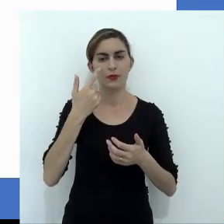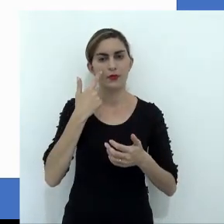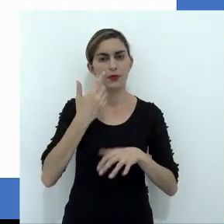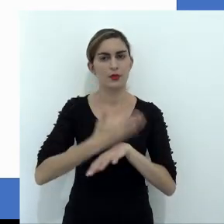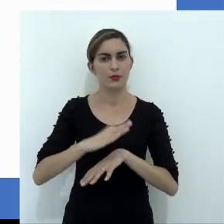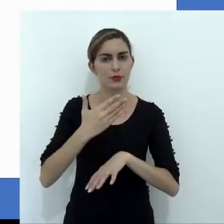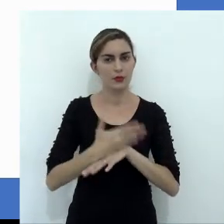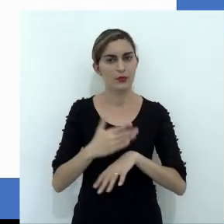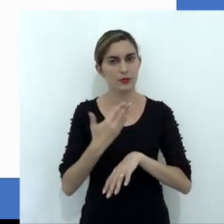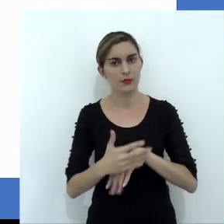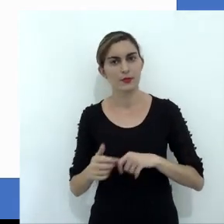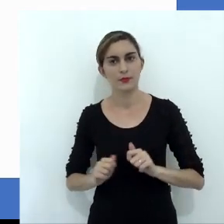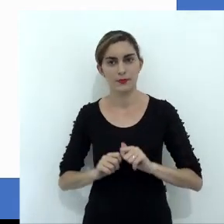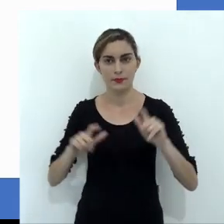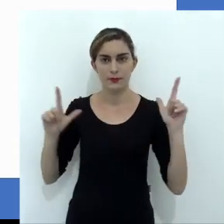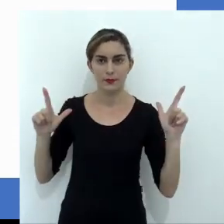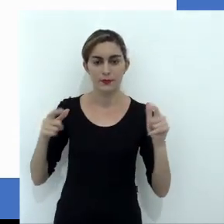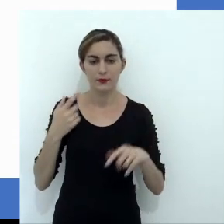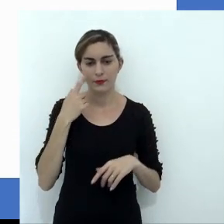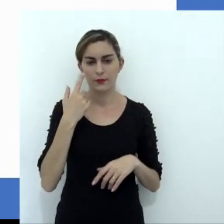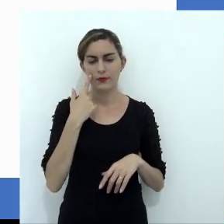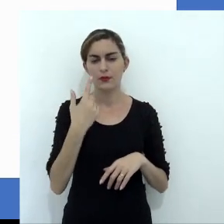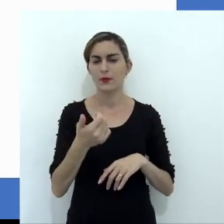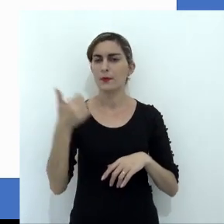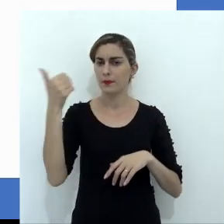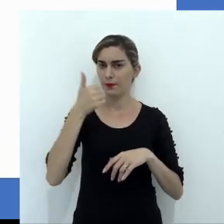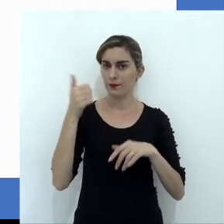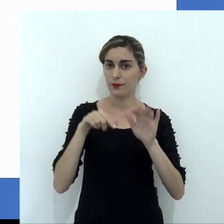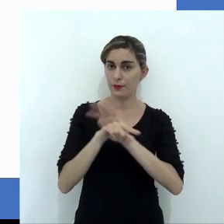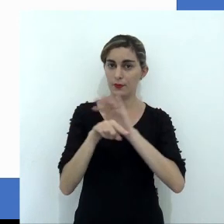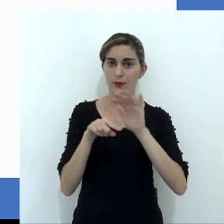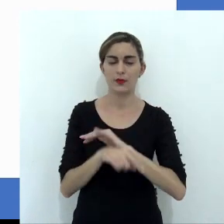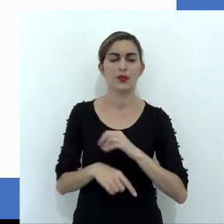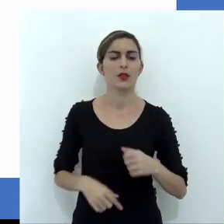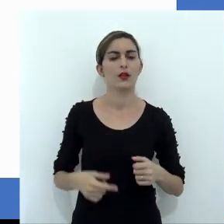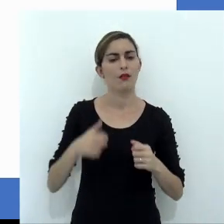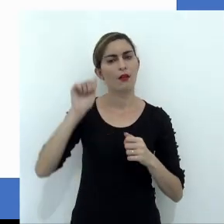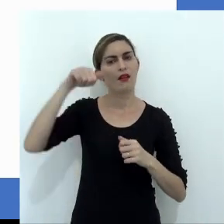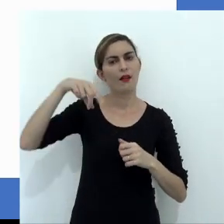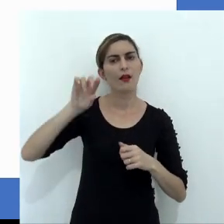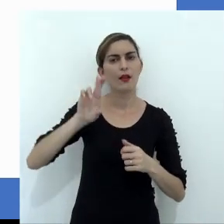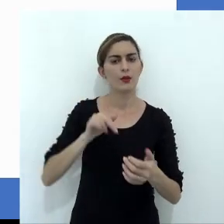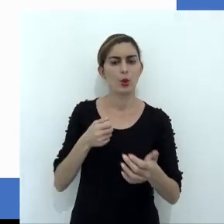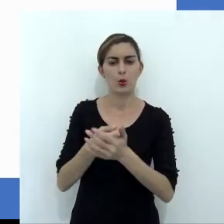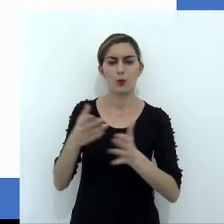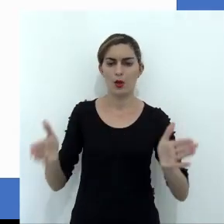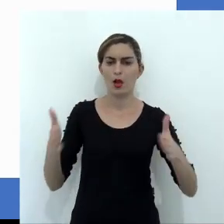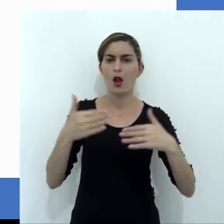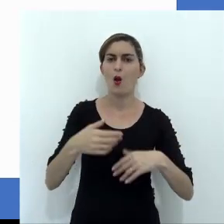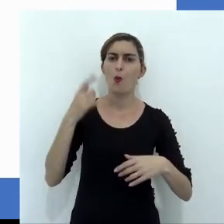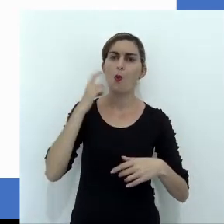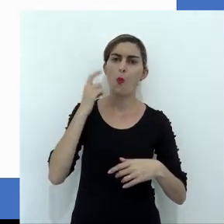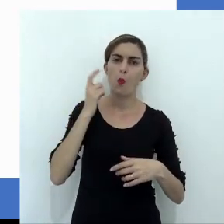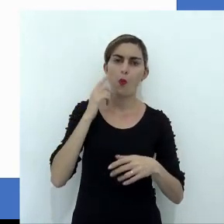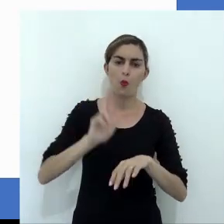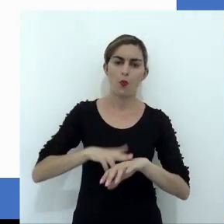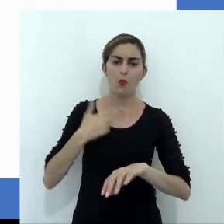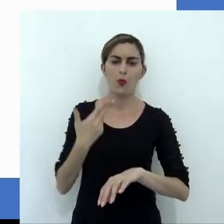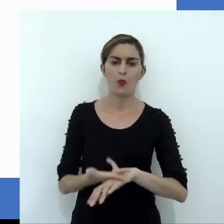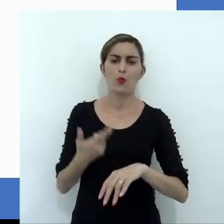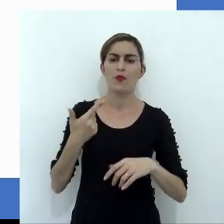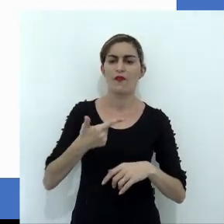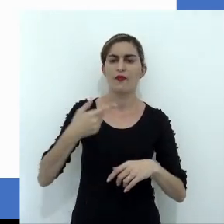agora treinar aqui, ó, nessa tela. Vamos lá, para o nosso primeiro probleminha aqui, ó. André comprou uma caixa de bombons de chocolate